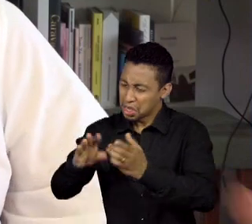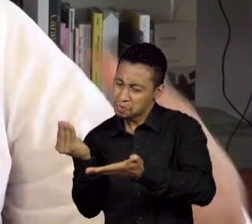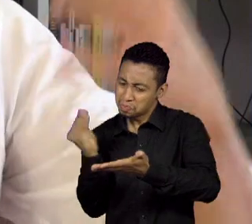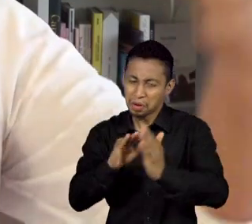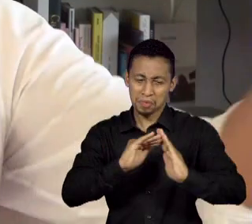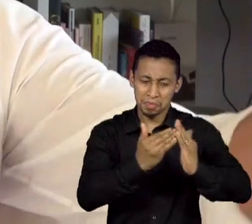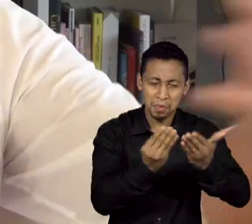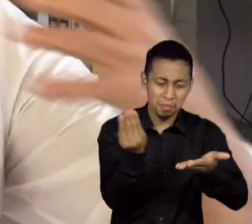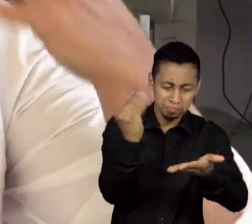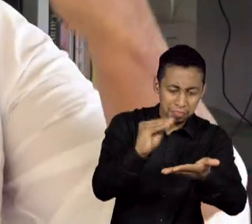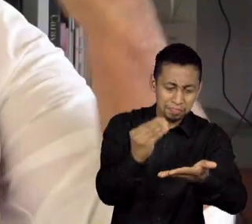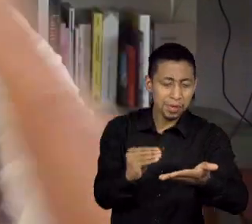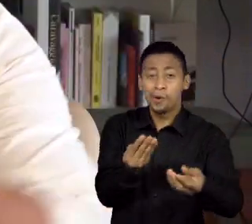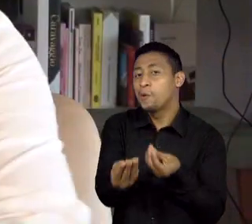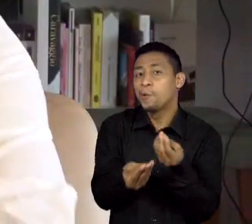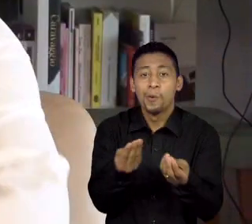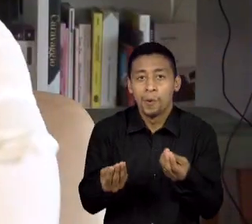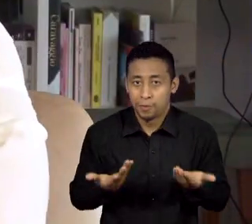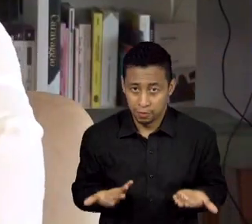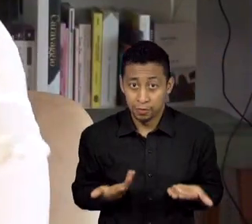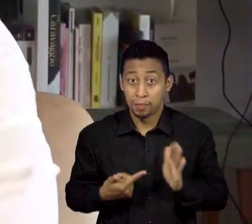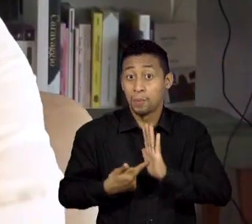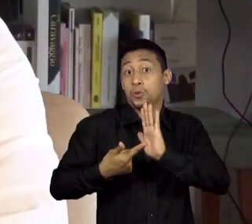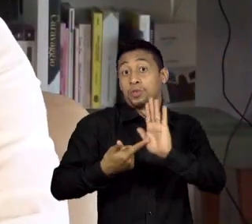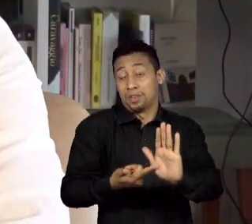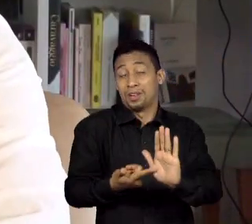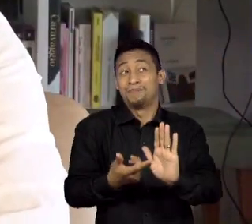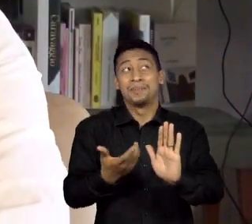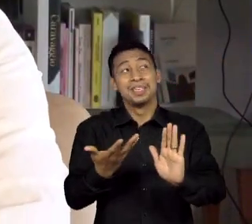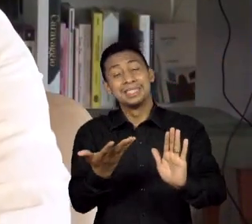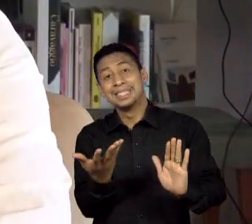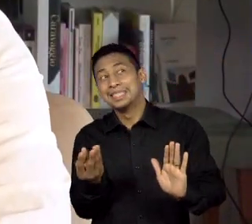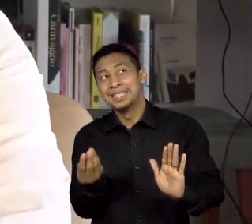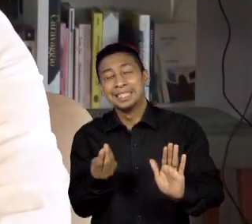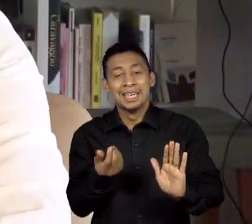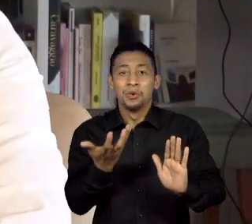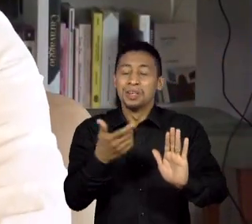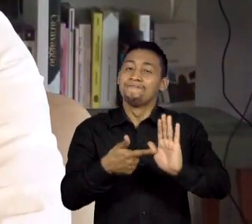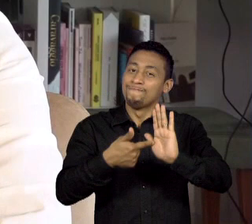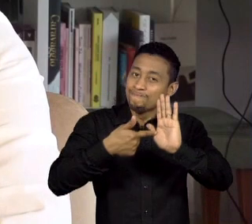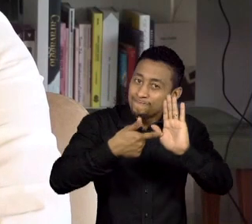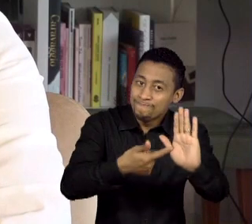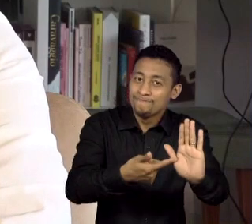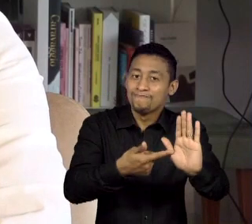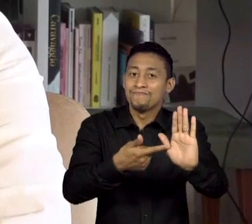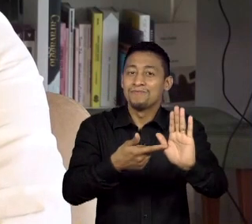seria, como tratar disso de uma maneira que não